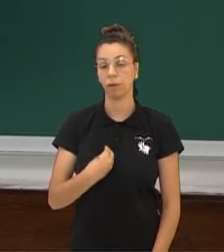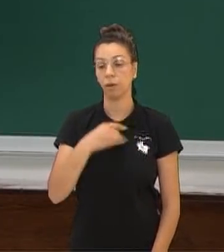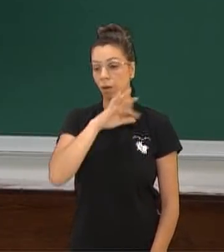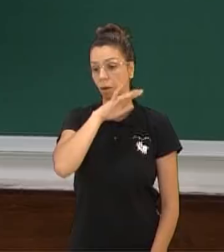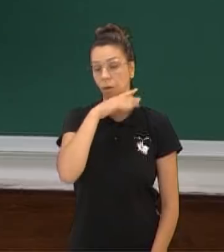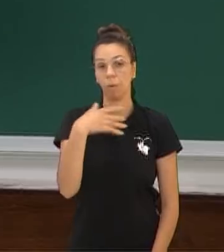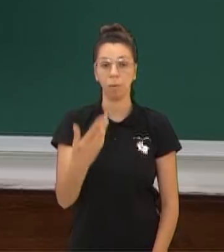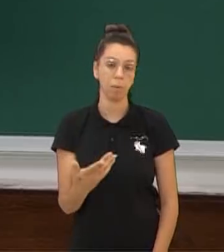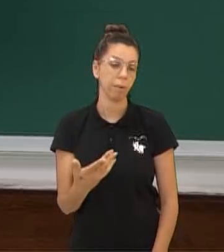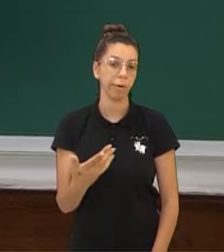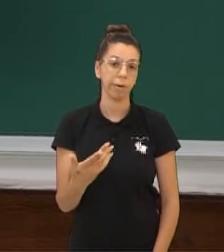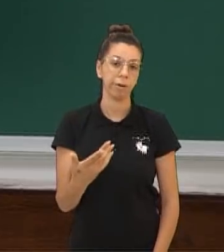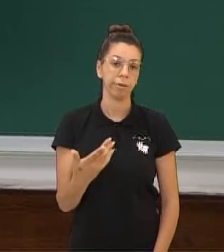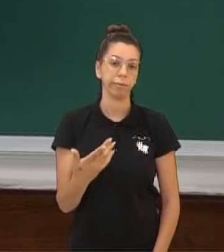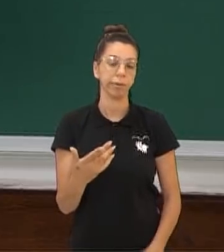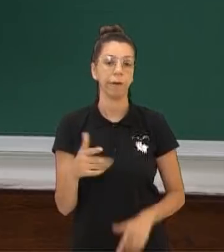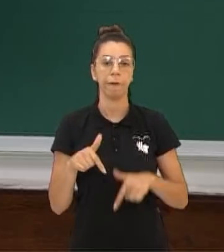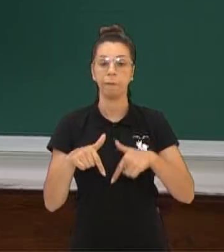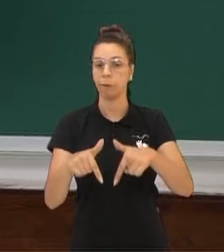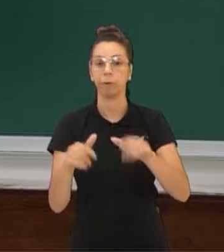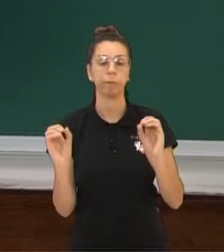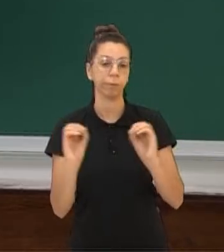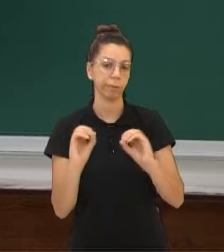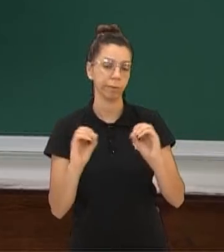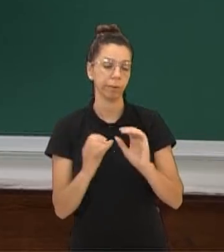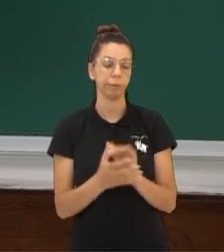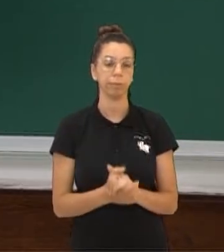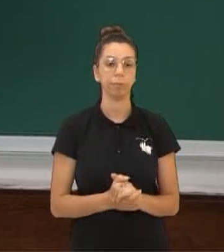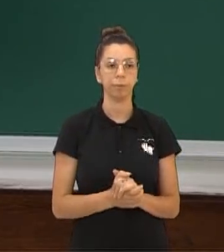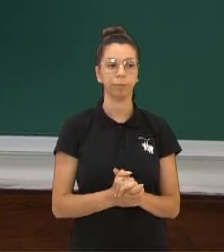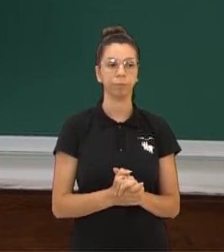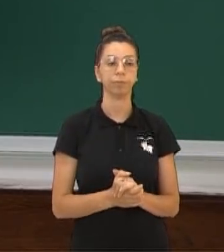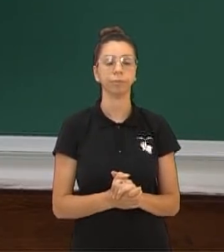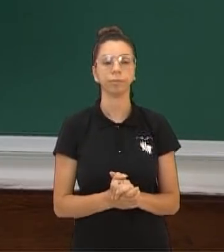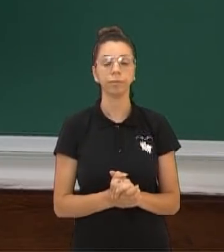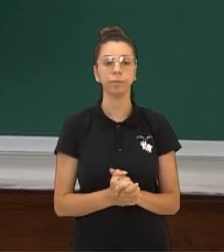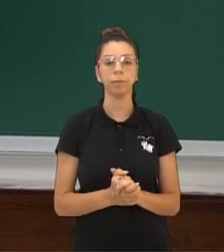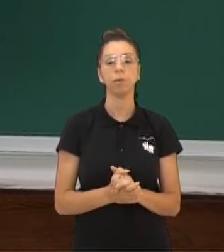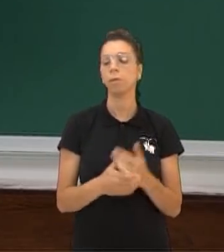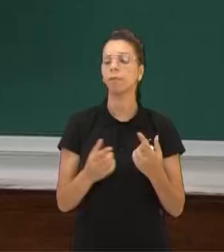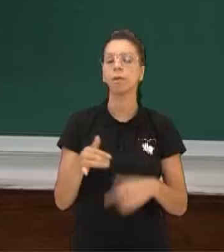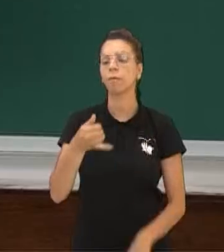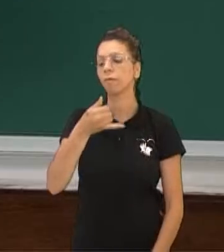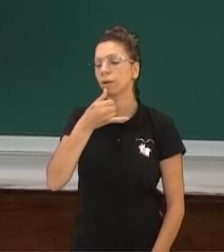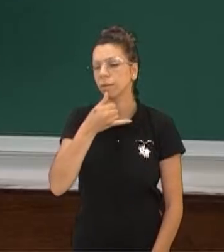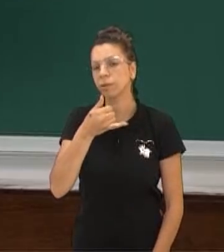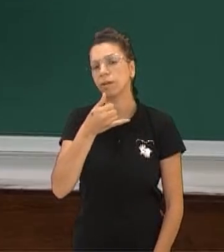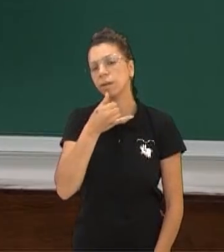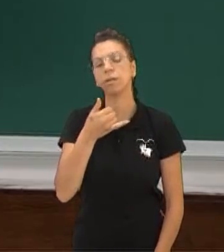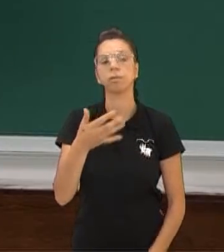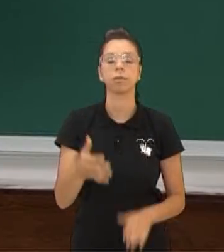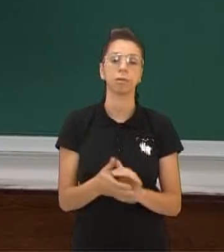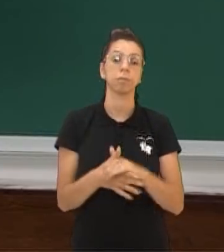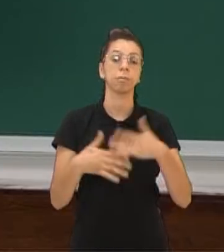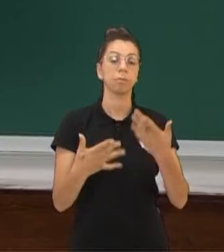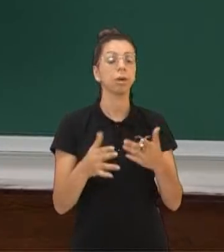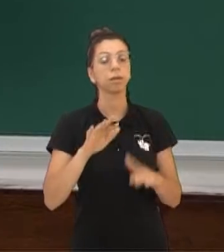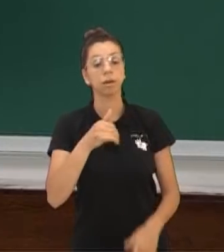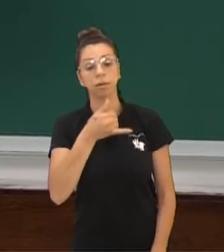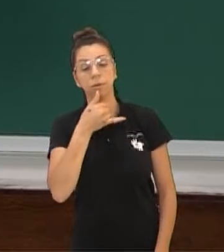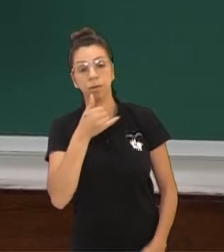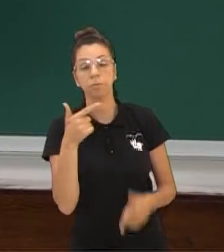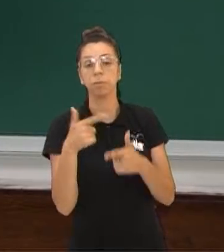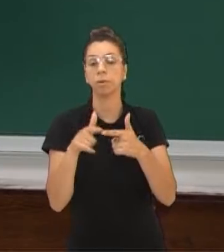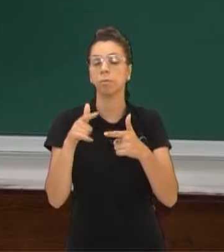o que fazer. Devemos nos frustrar com as injustiças. Ou letra C. Mesmo sendo injusta,